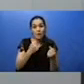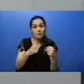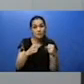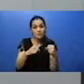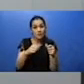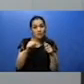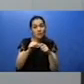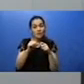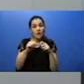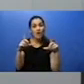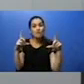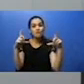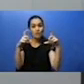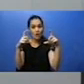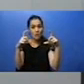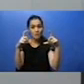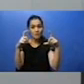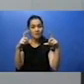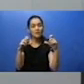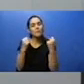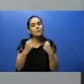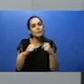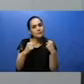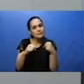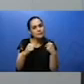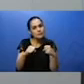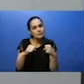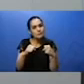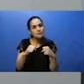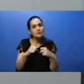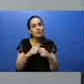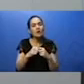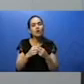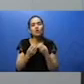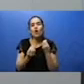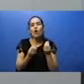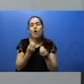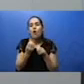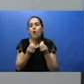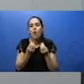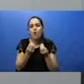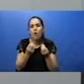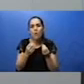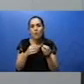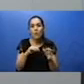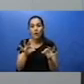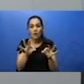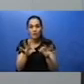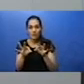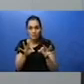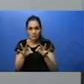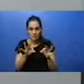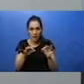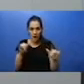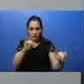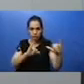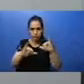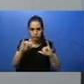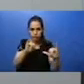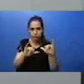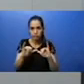fórmula, a gente precisa respeitar algumas regras, que seriam como fazer essas equações químicas. No caso,